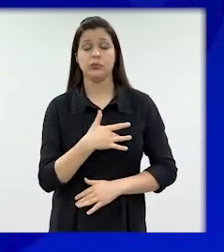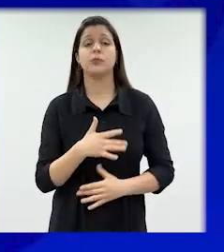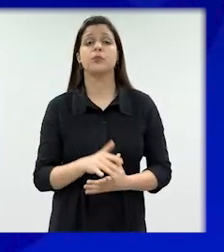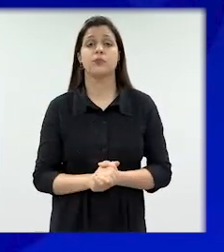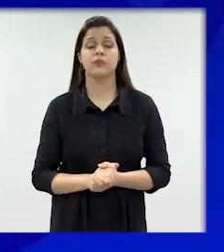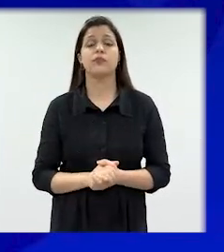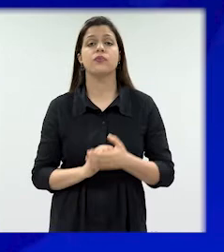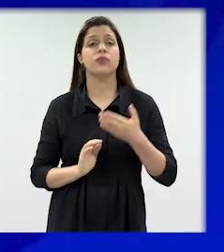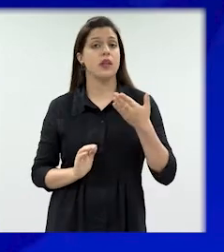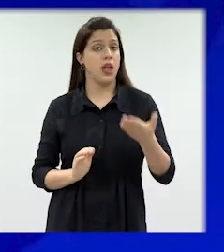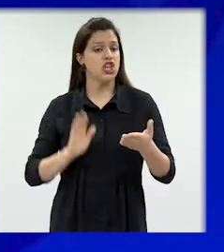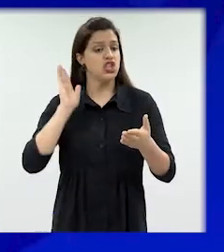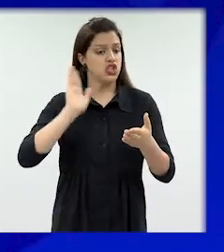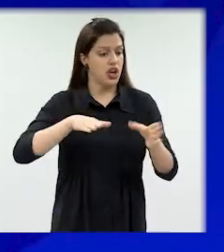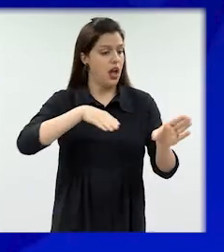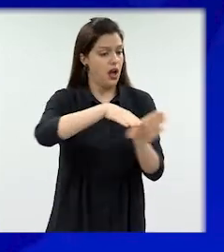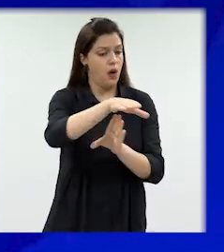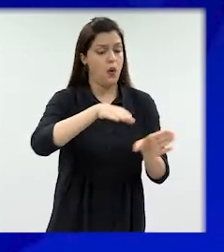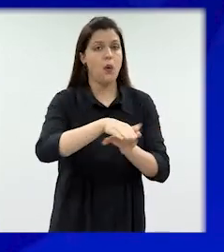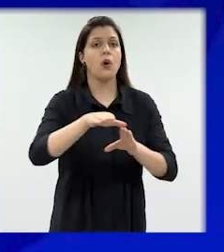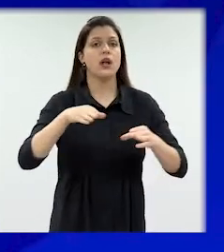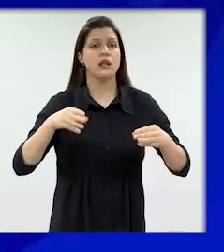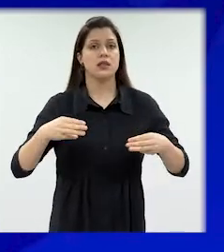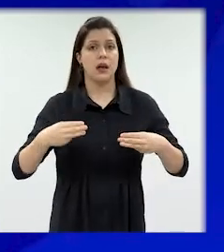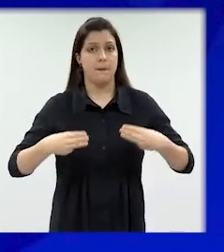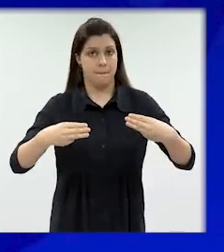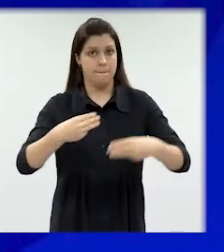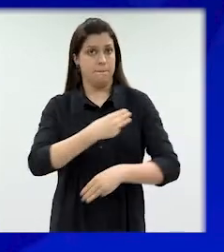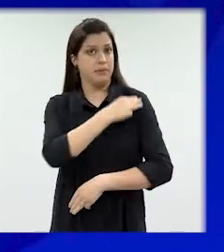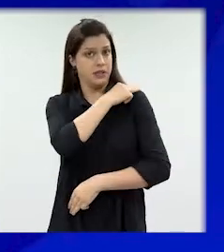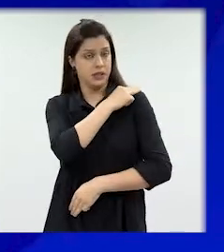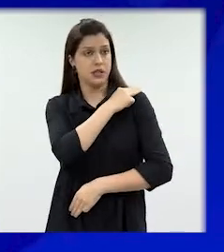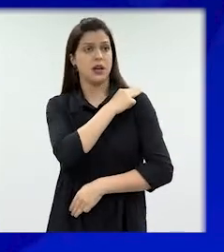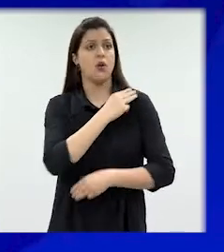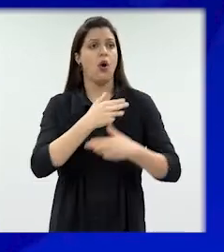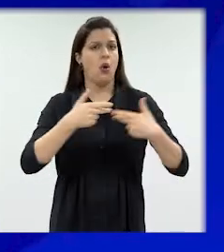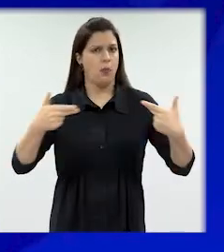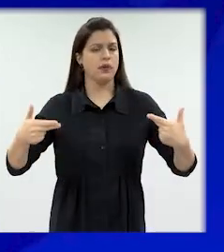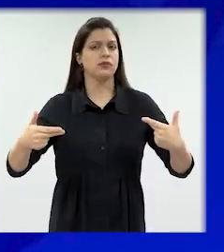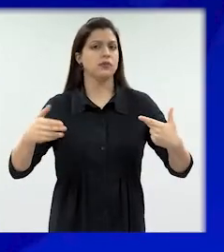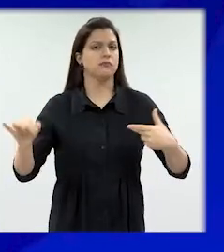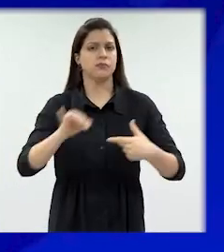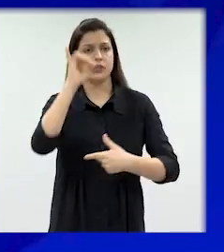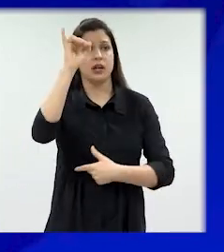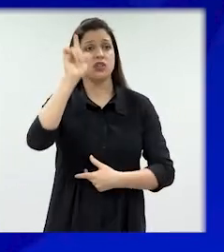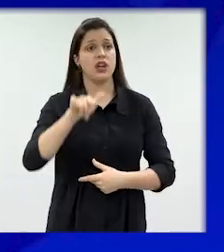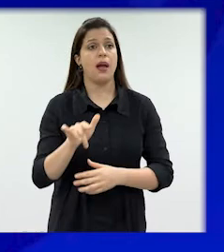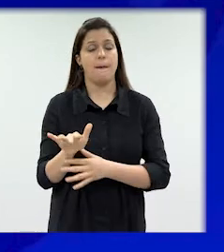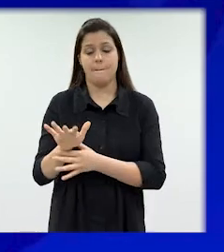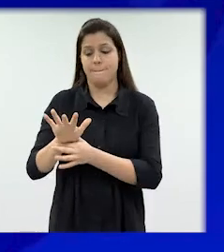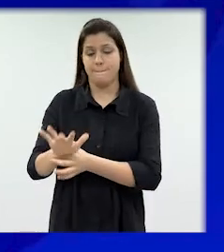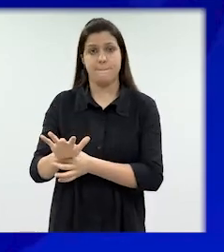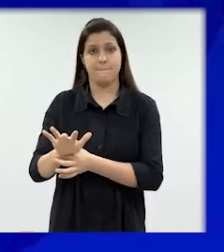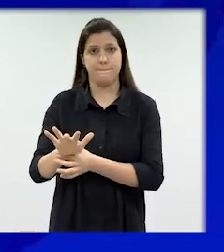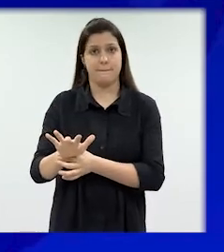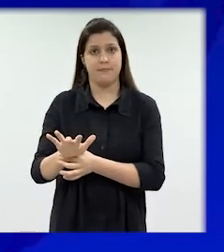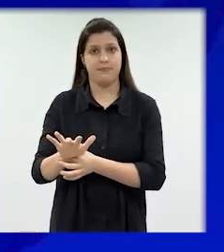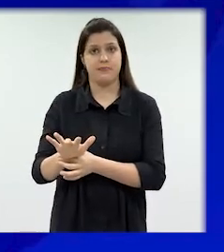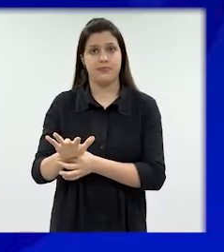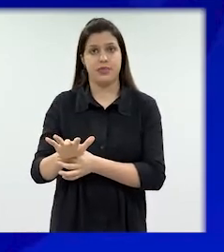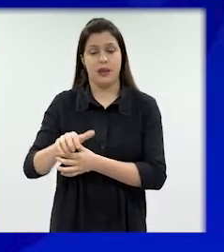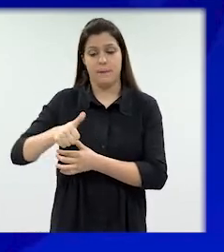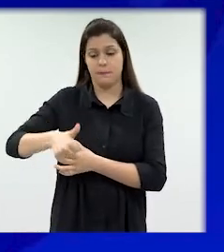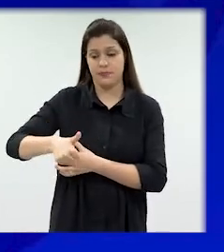o ministro sobre alguns itens chaves. A biometria é o primeiro deles, isso já foi